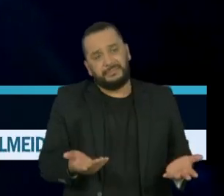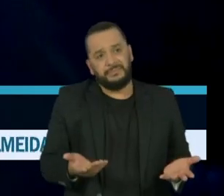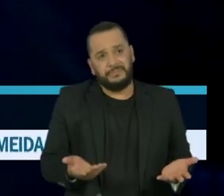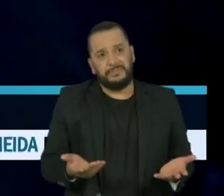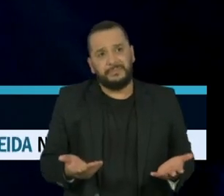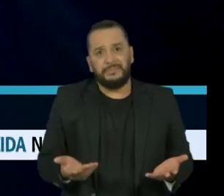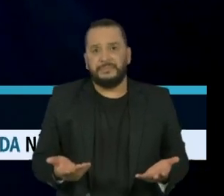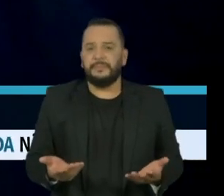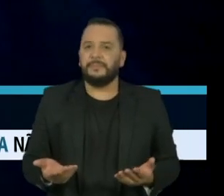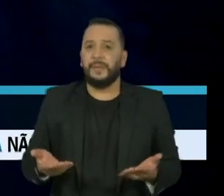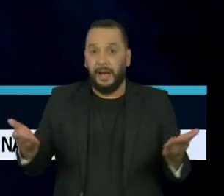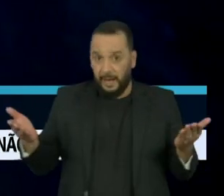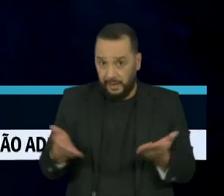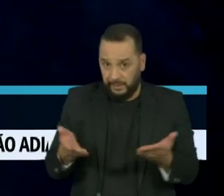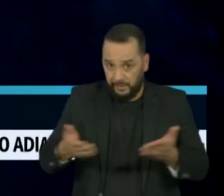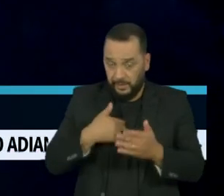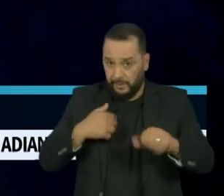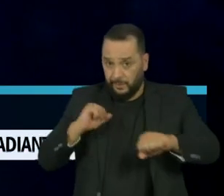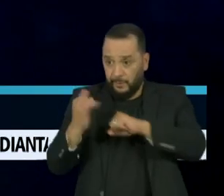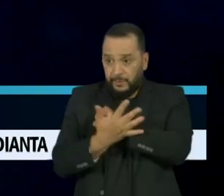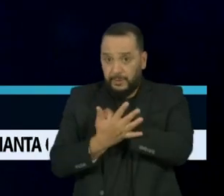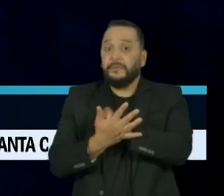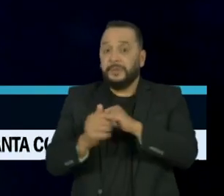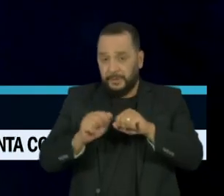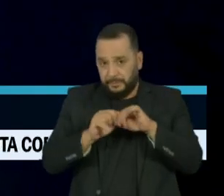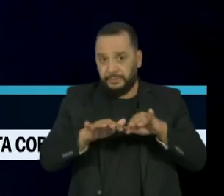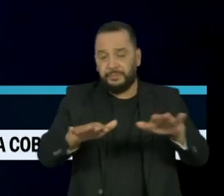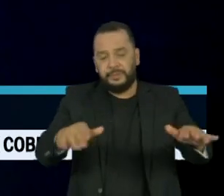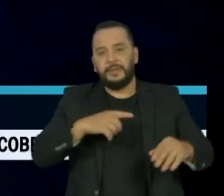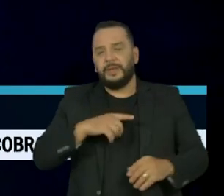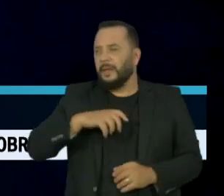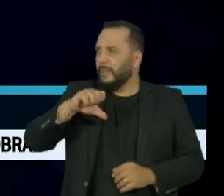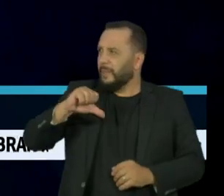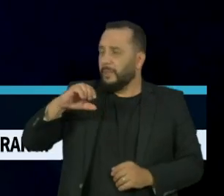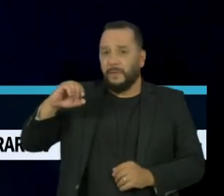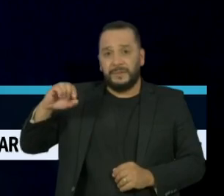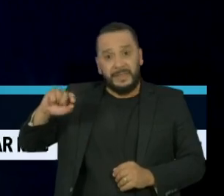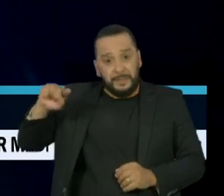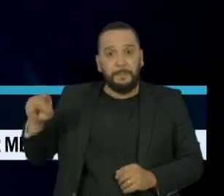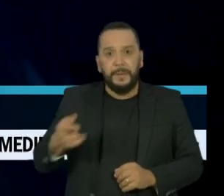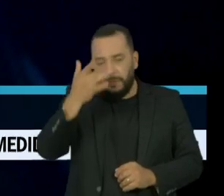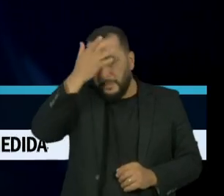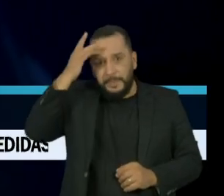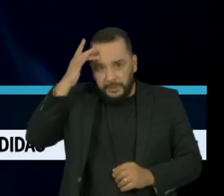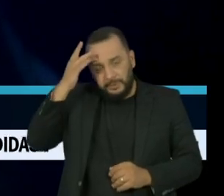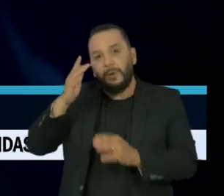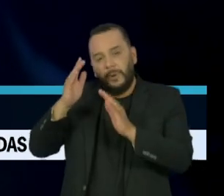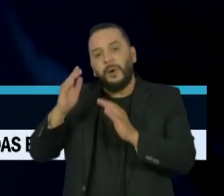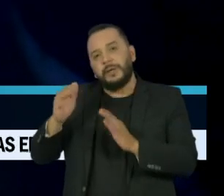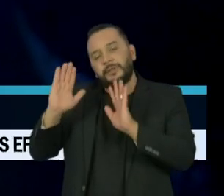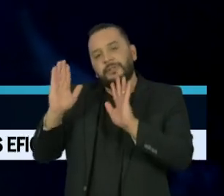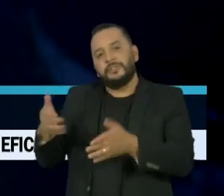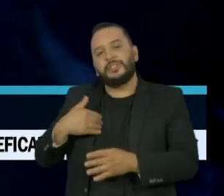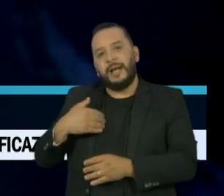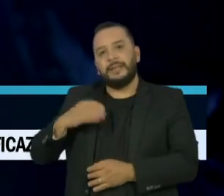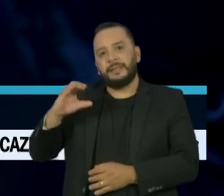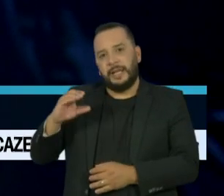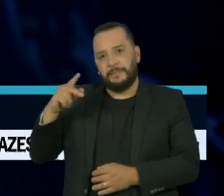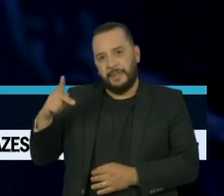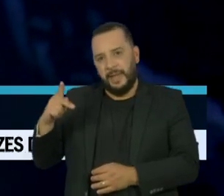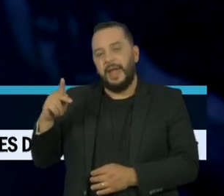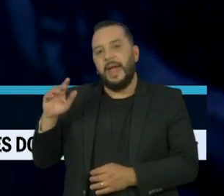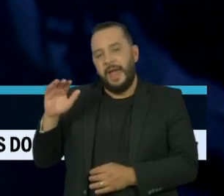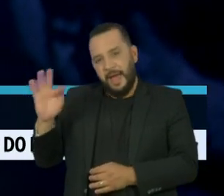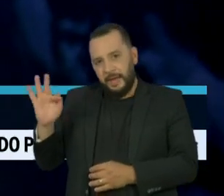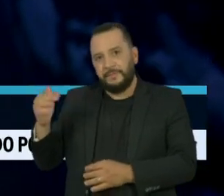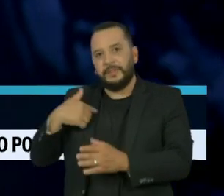E em plena pandemia, 900 mil pessoas físicas registraram seus CPFs na B3, nome atual da Bolsa de